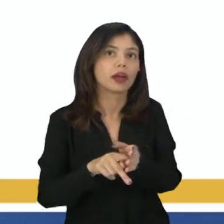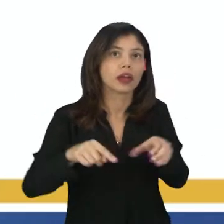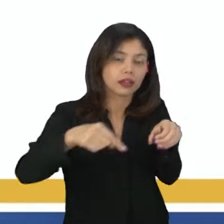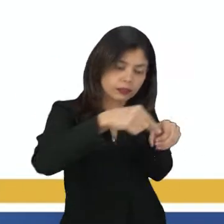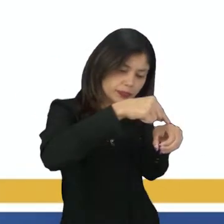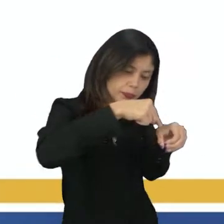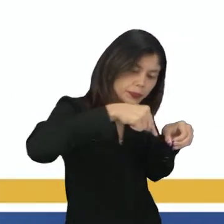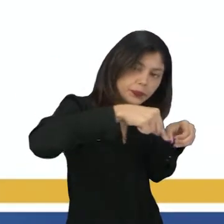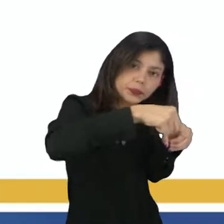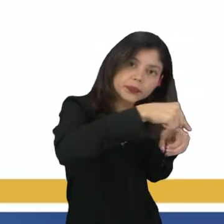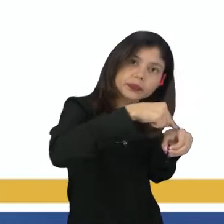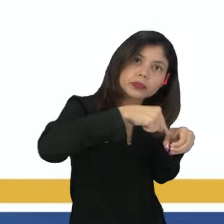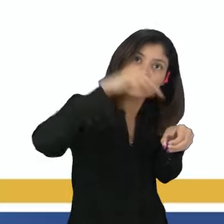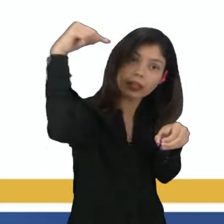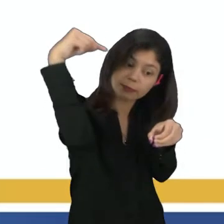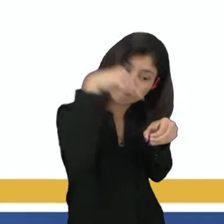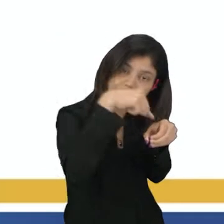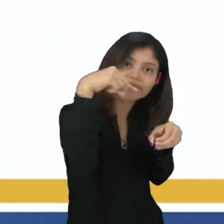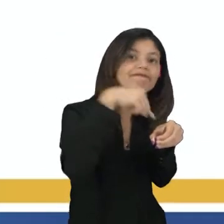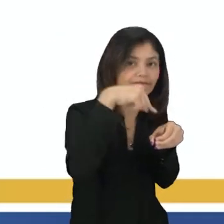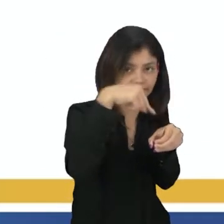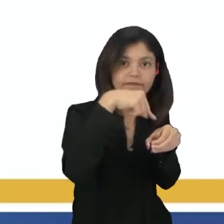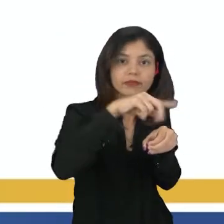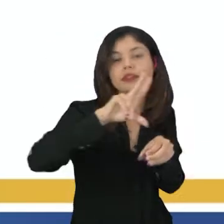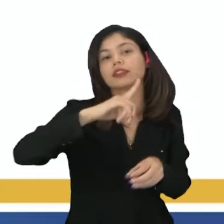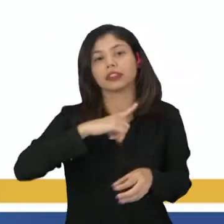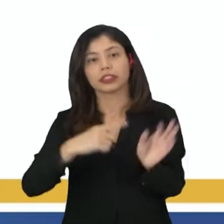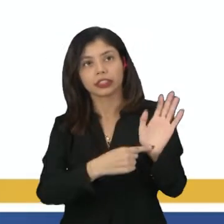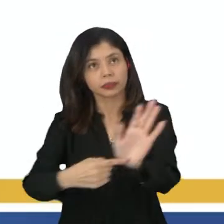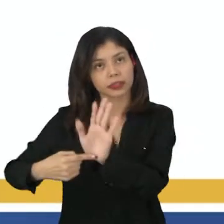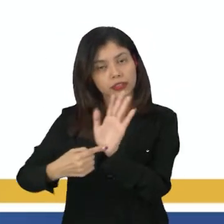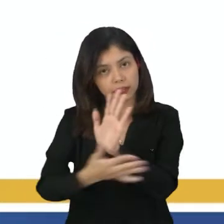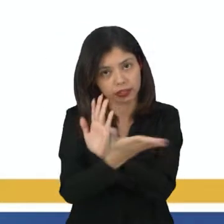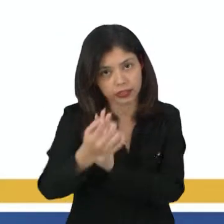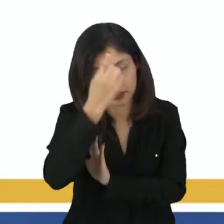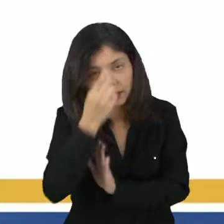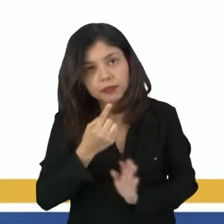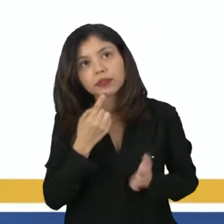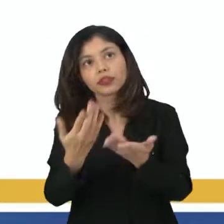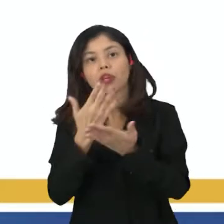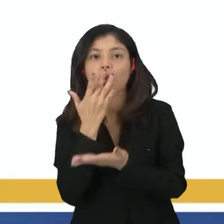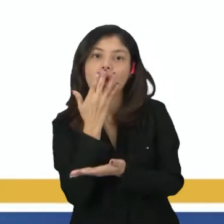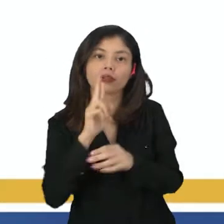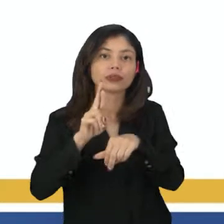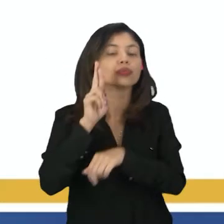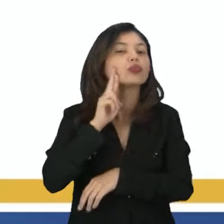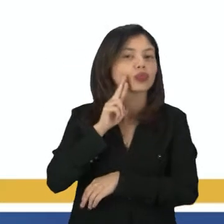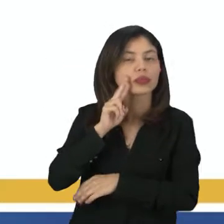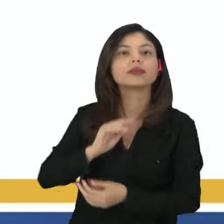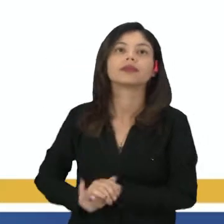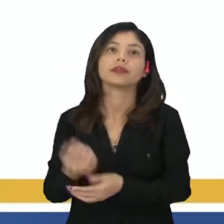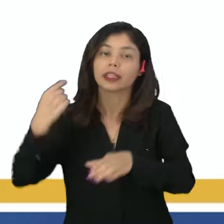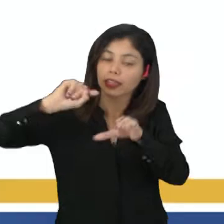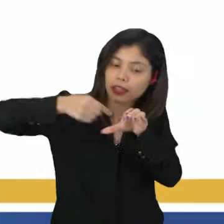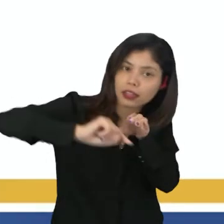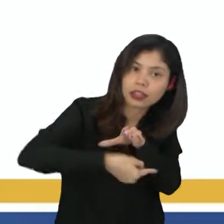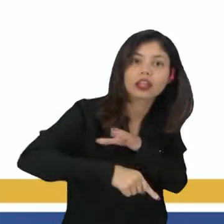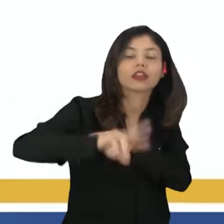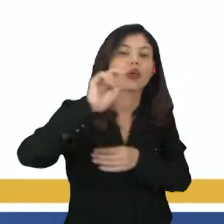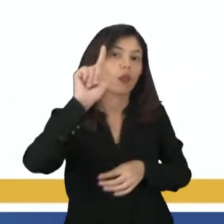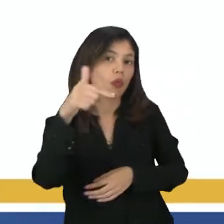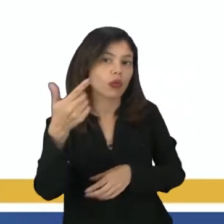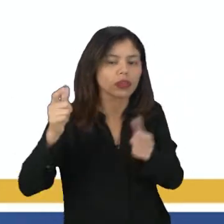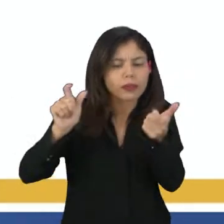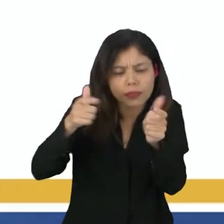envoltório nuclear. E dentro desse envoltório nuclear que está representado para vocês aí na coloração rosa, dentro desse rosa ainda tem uma